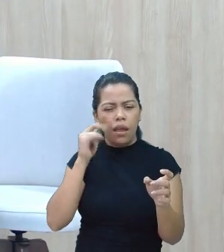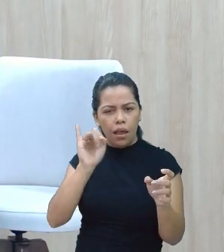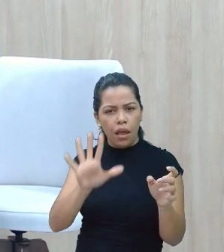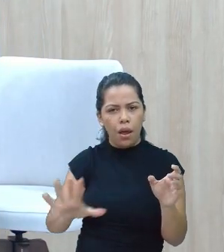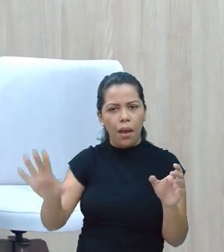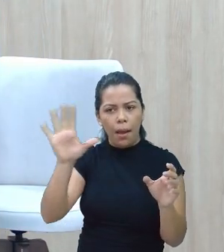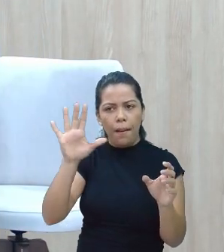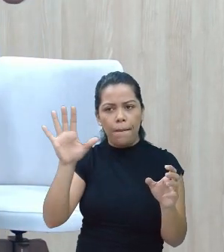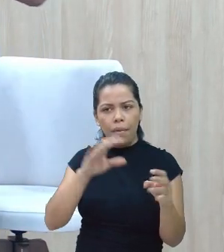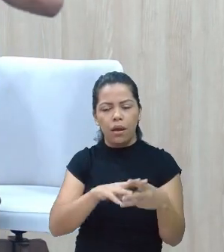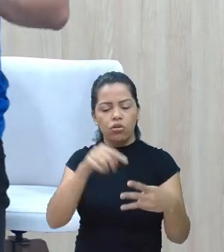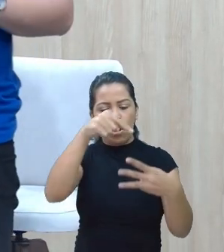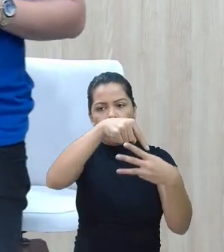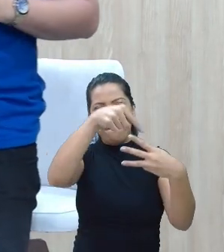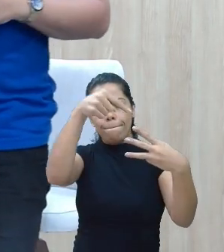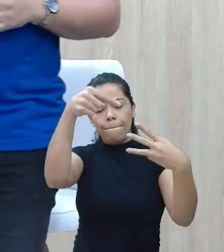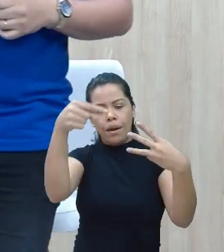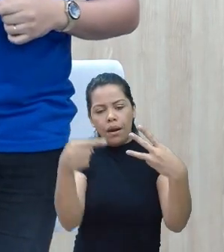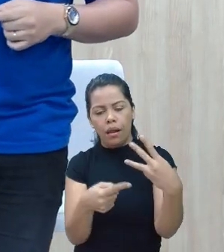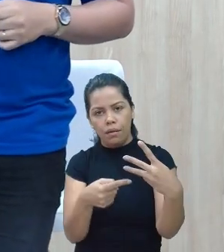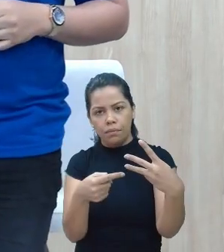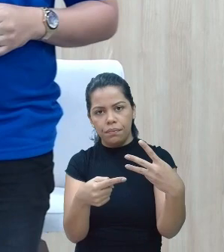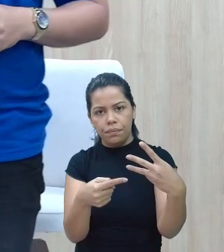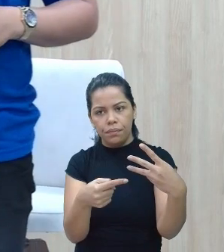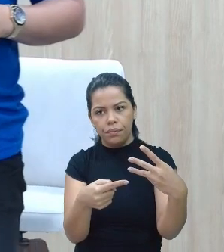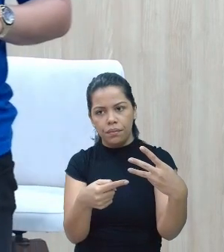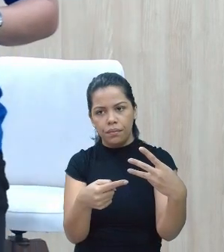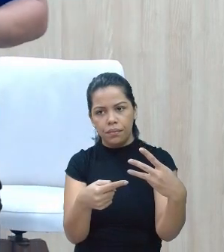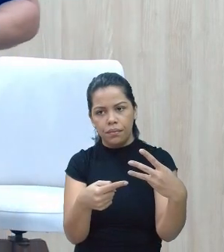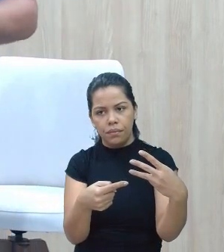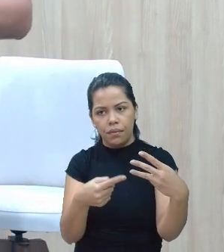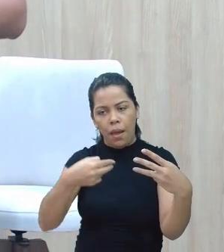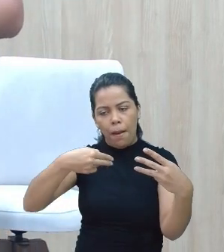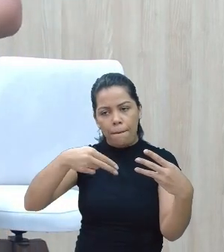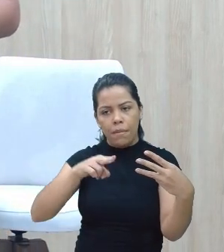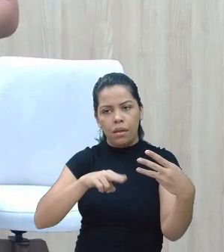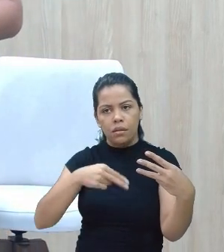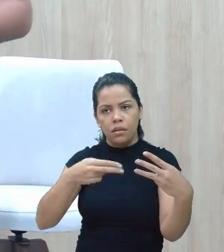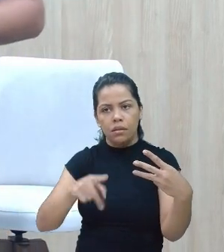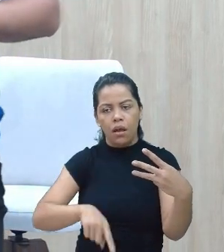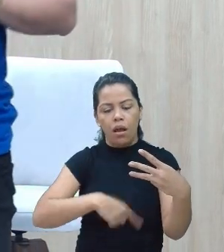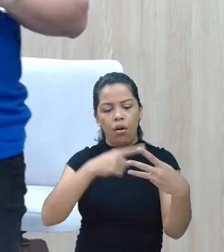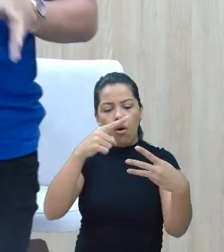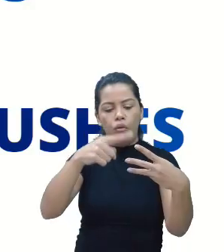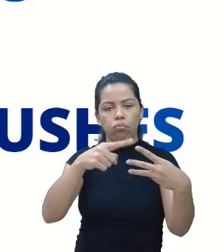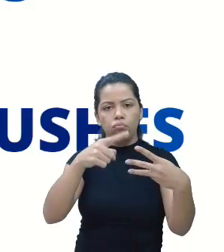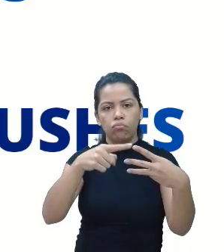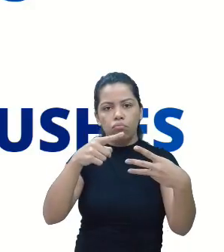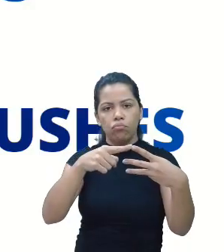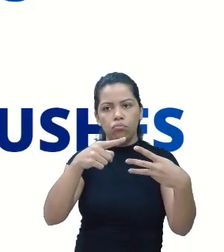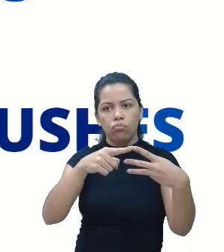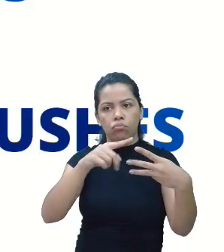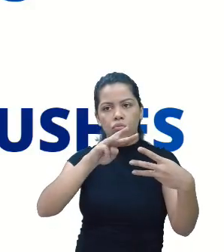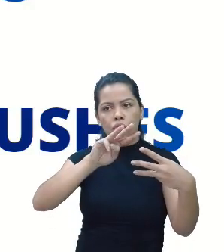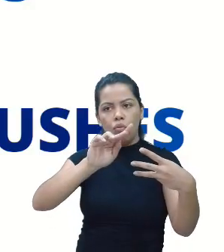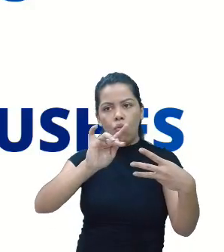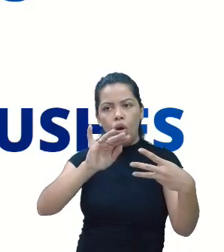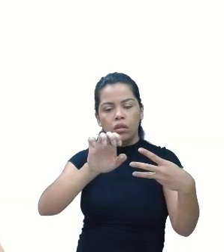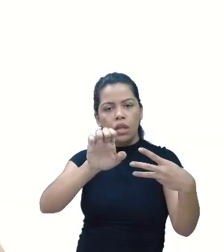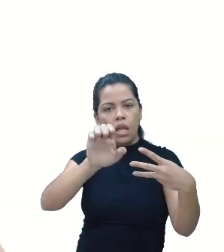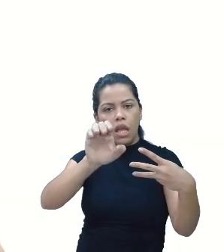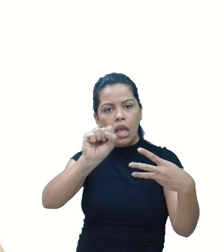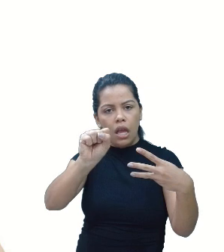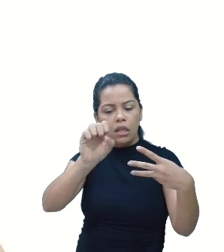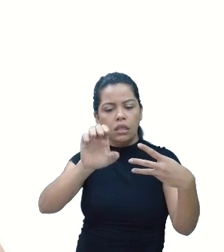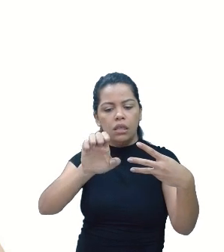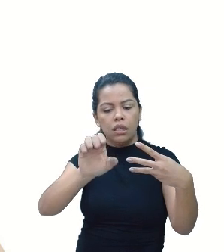escovar, I brush my teeth, mas aí é o pincel, tá certo? Então, como é que ficam eles em inglês? Watches, boxes, brushes,